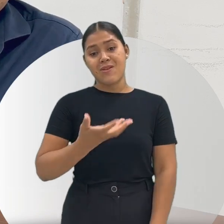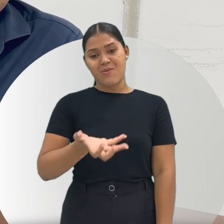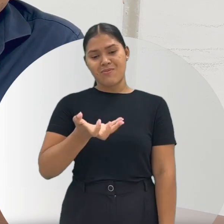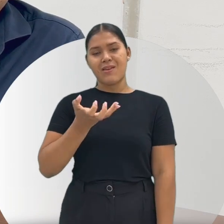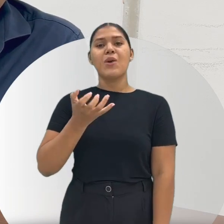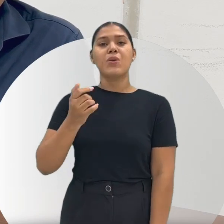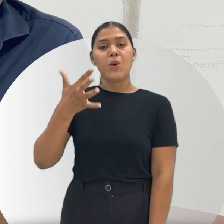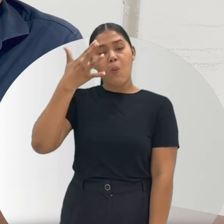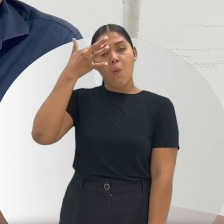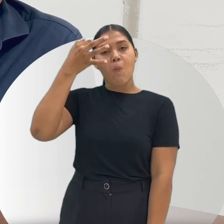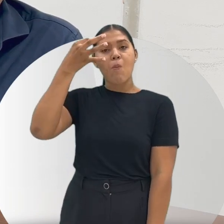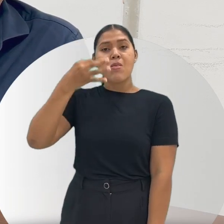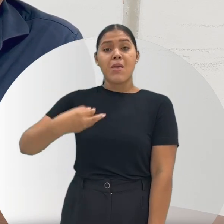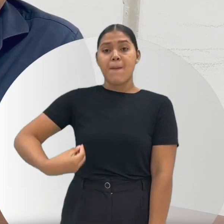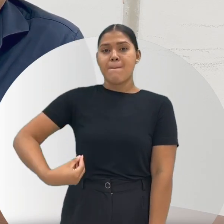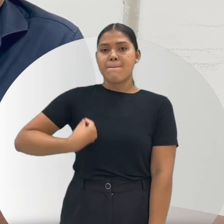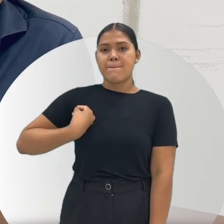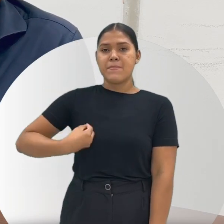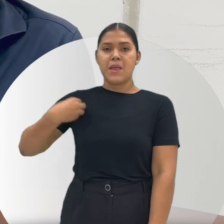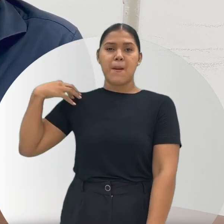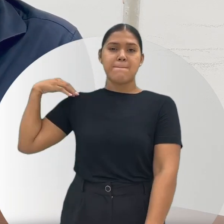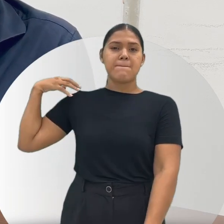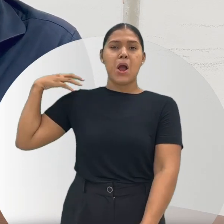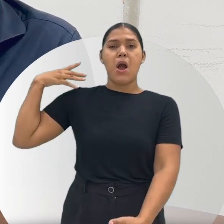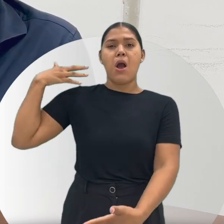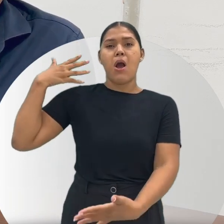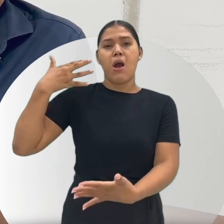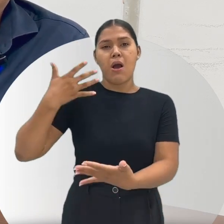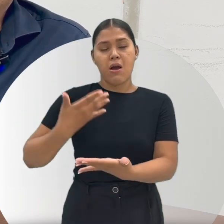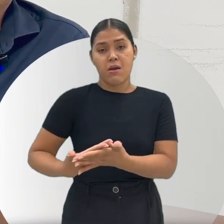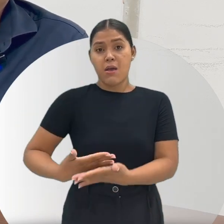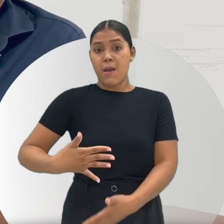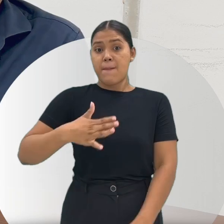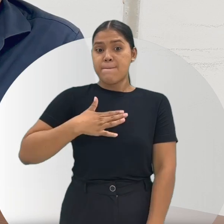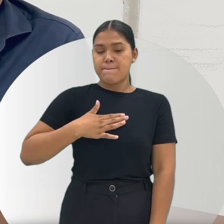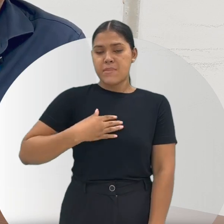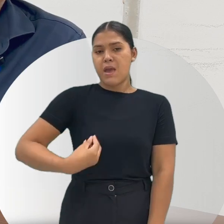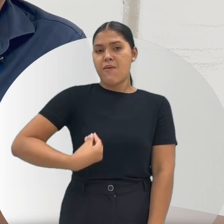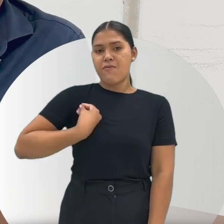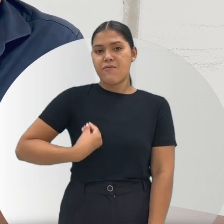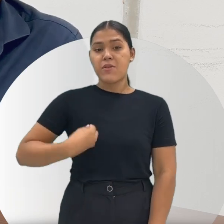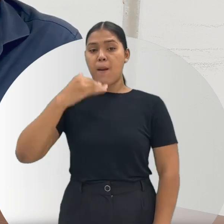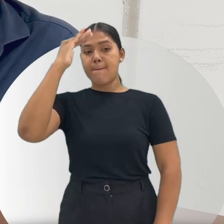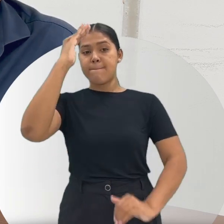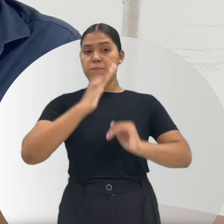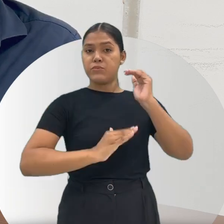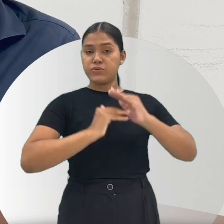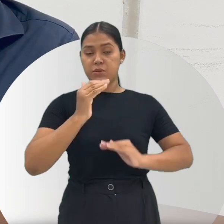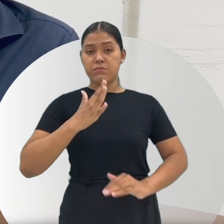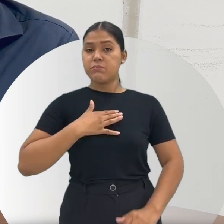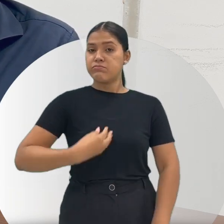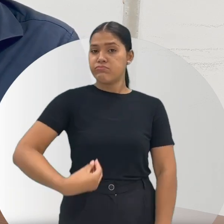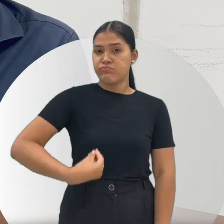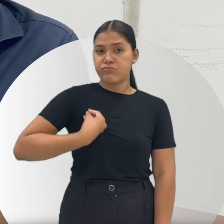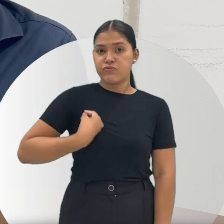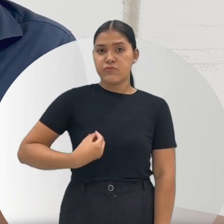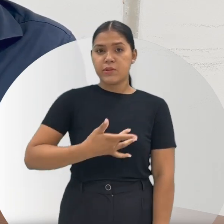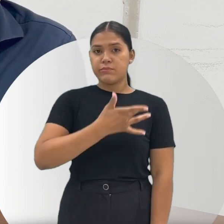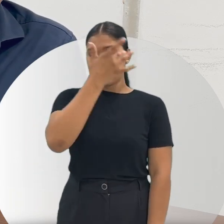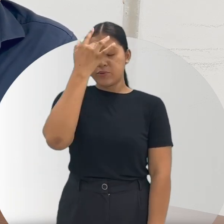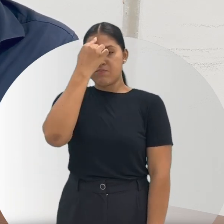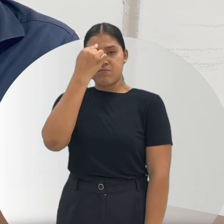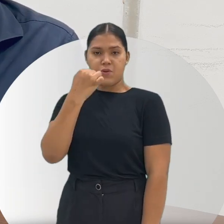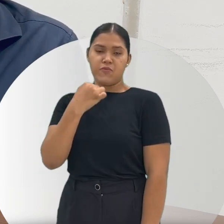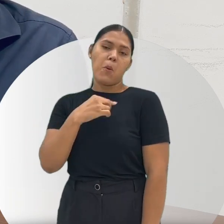que entenda a minha versão profissional e a minha versão humana, ser um ser social melhor, que pode contribuir para